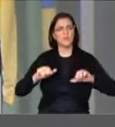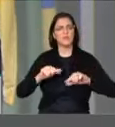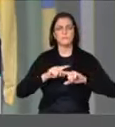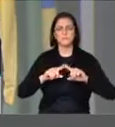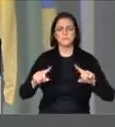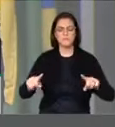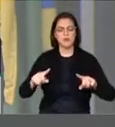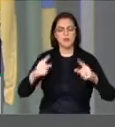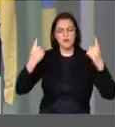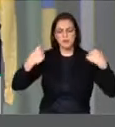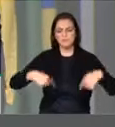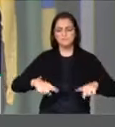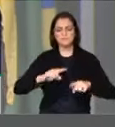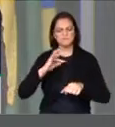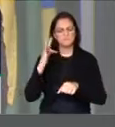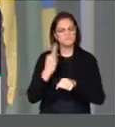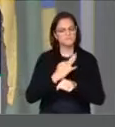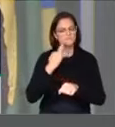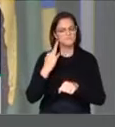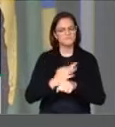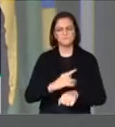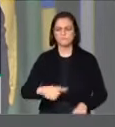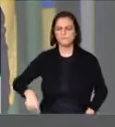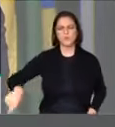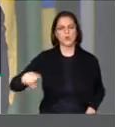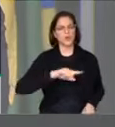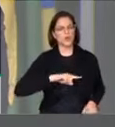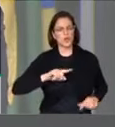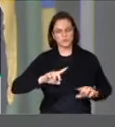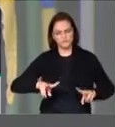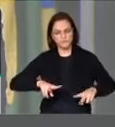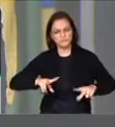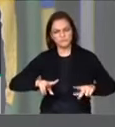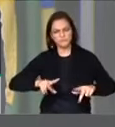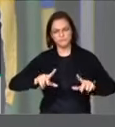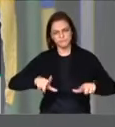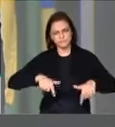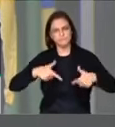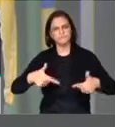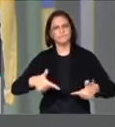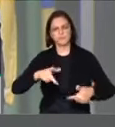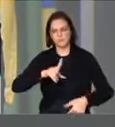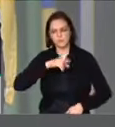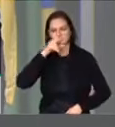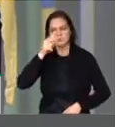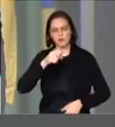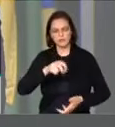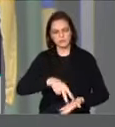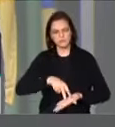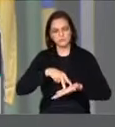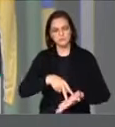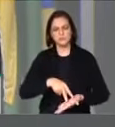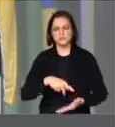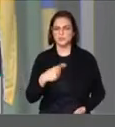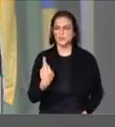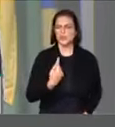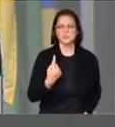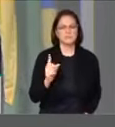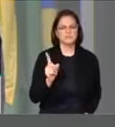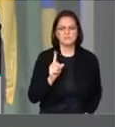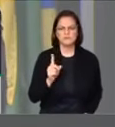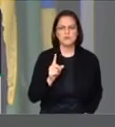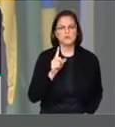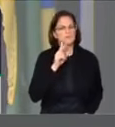de resistência. Nós somos feitos de resistência porque nós não estamos sozinhos mais. Quando eu olho